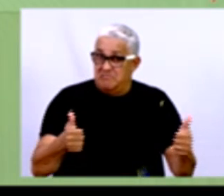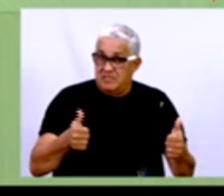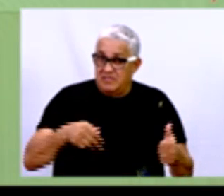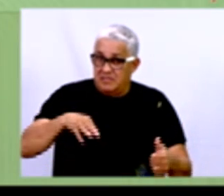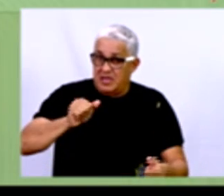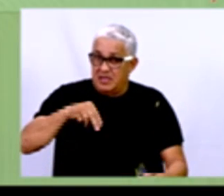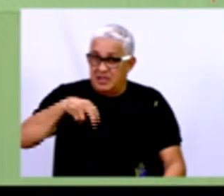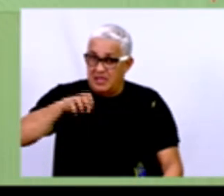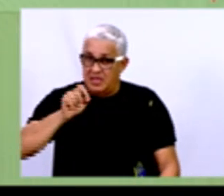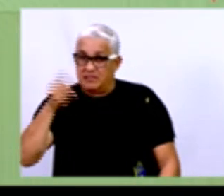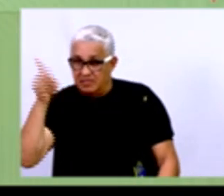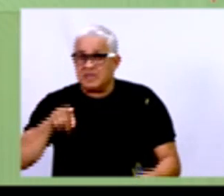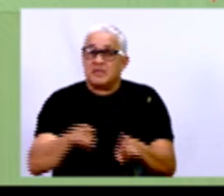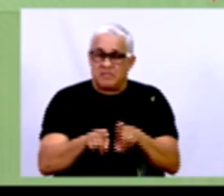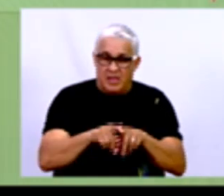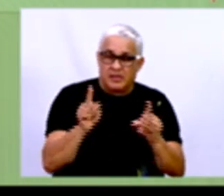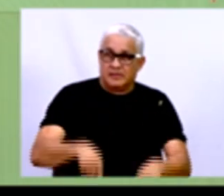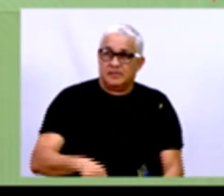as gírias, né?